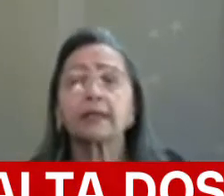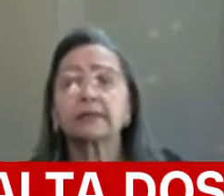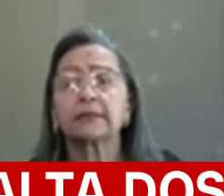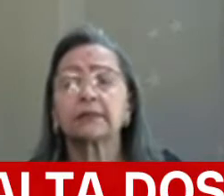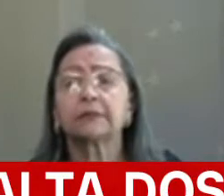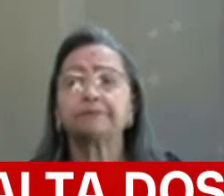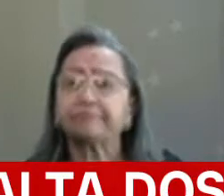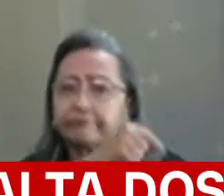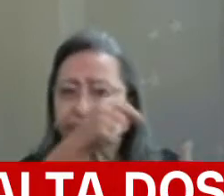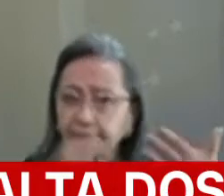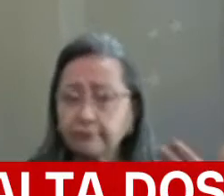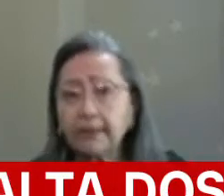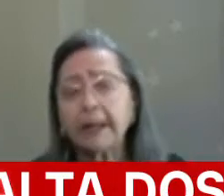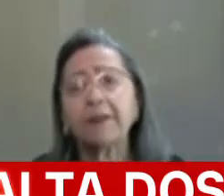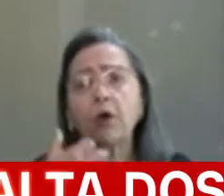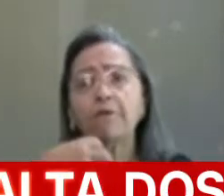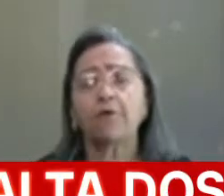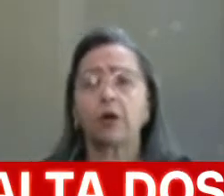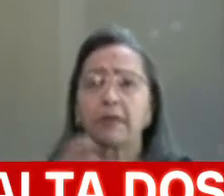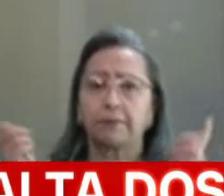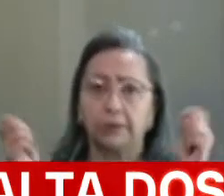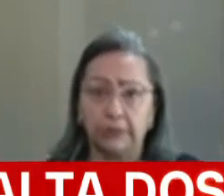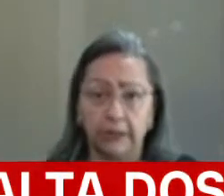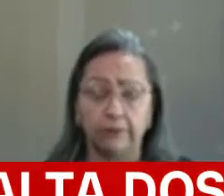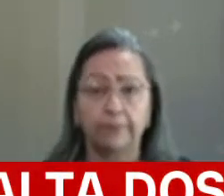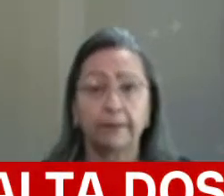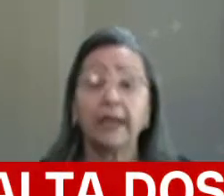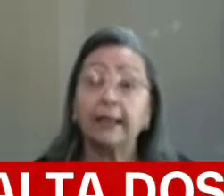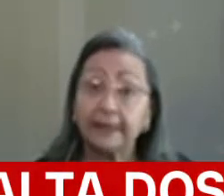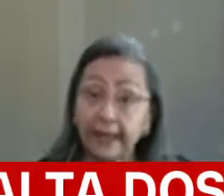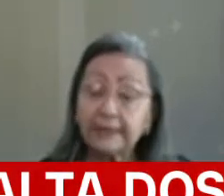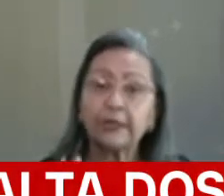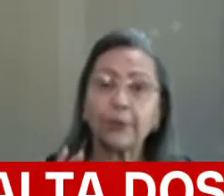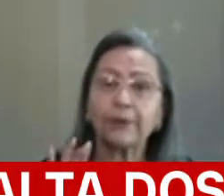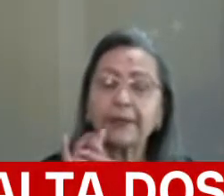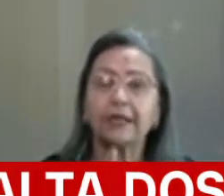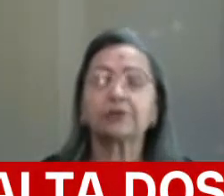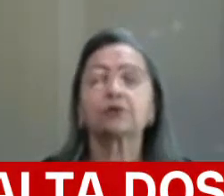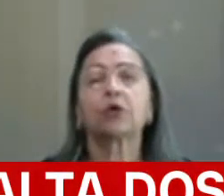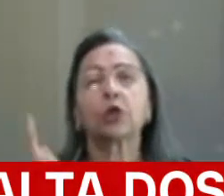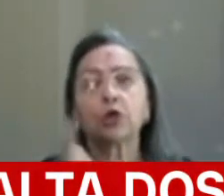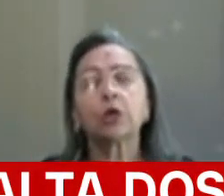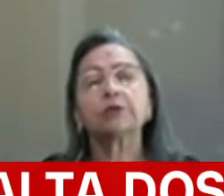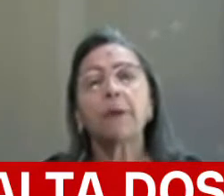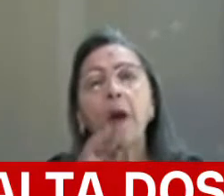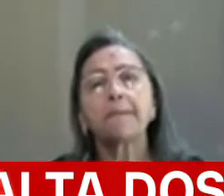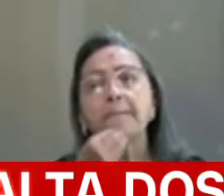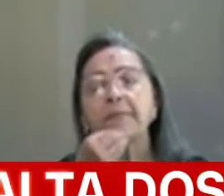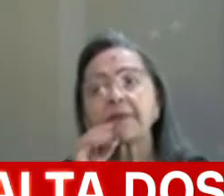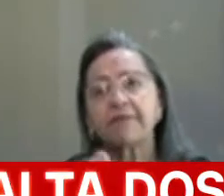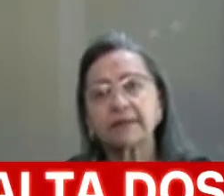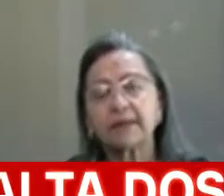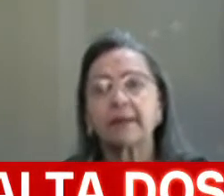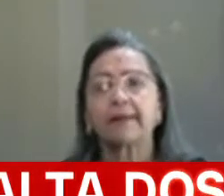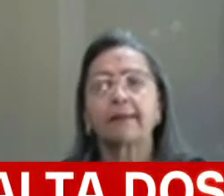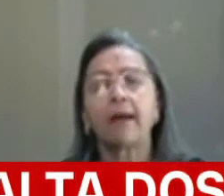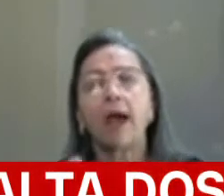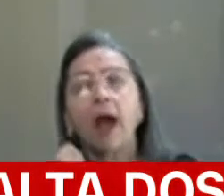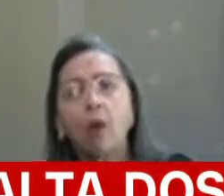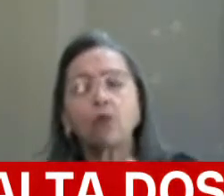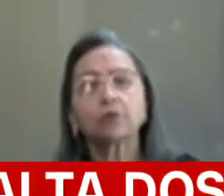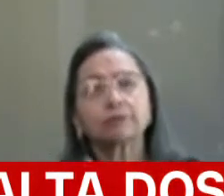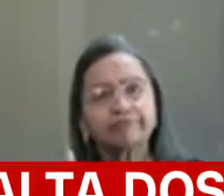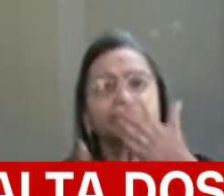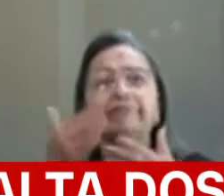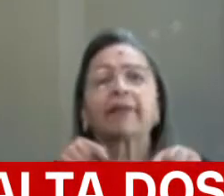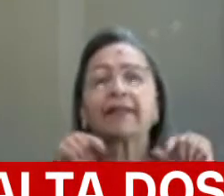questão da melhor forma possível. Nesse sentido, tivemos a oportunidade de realizar alguns